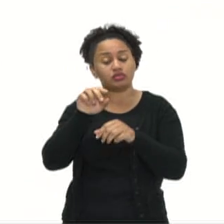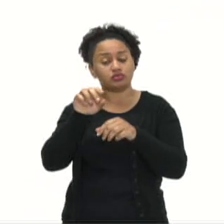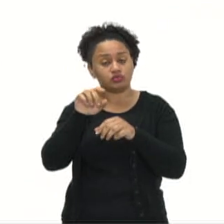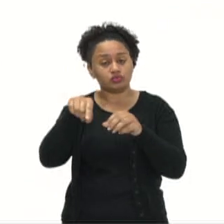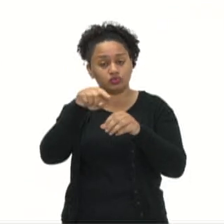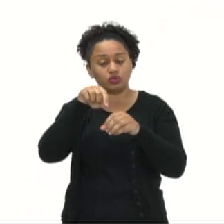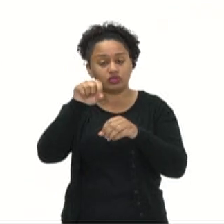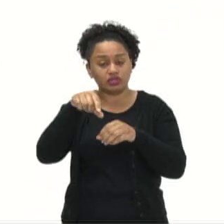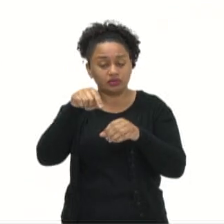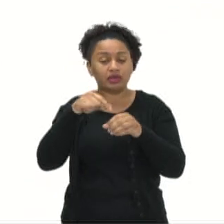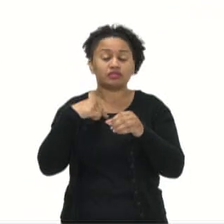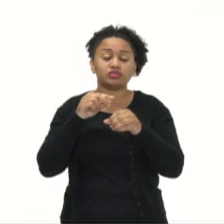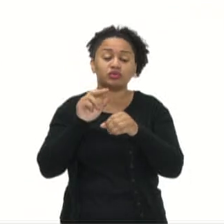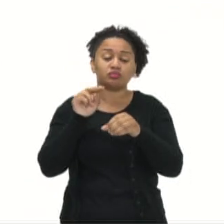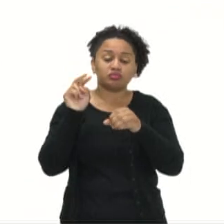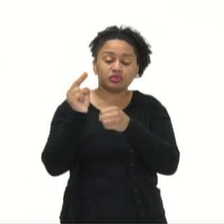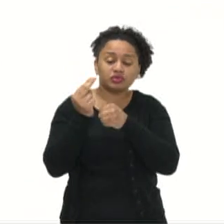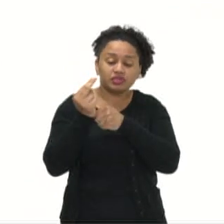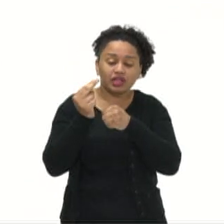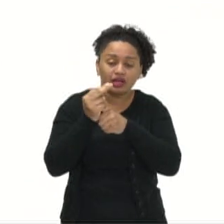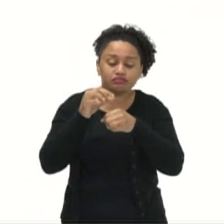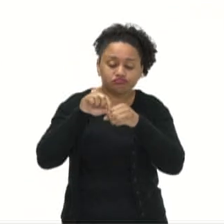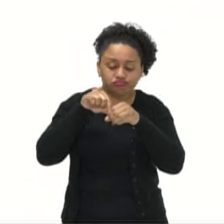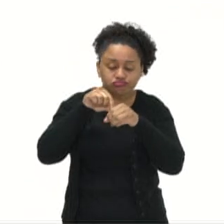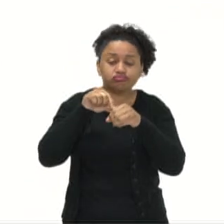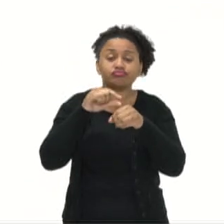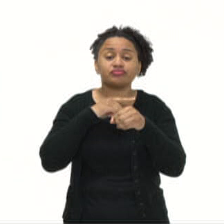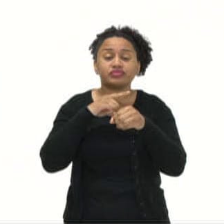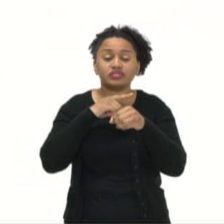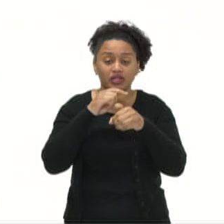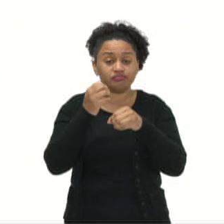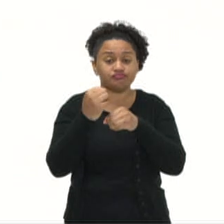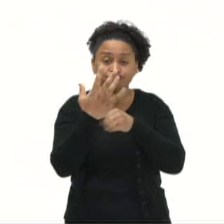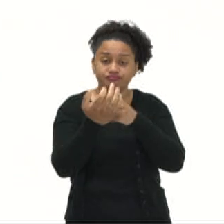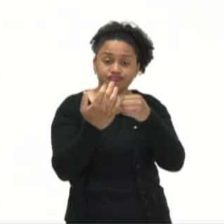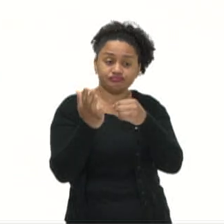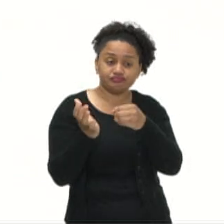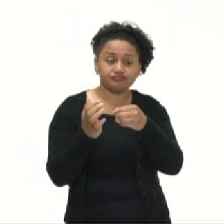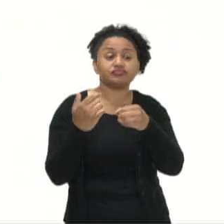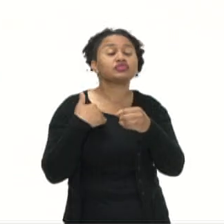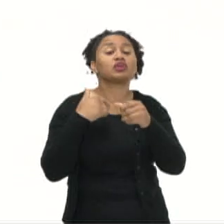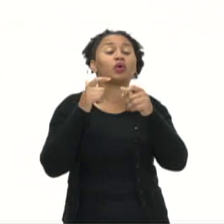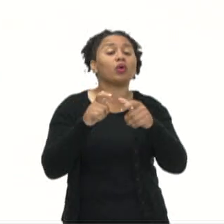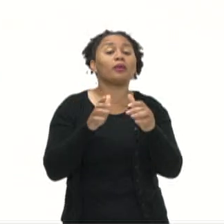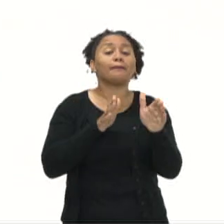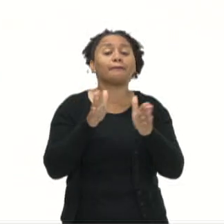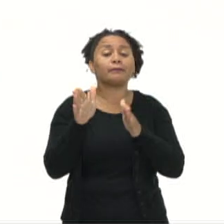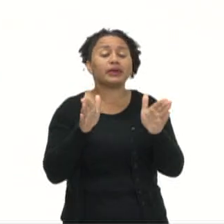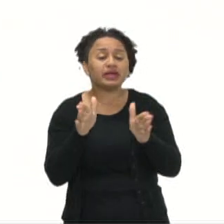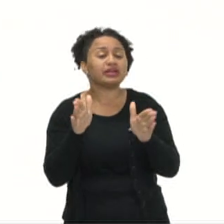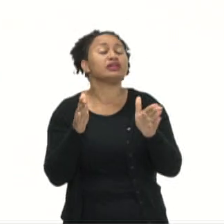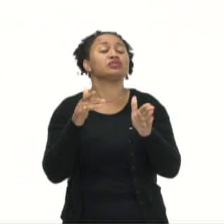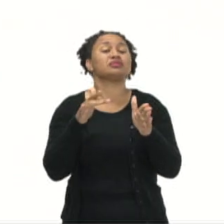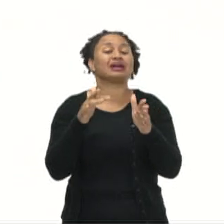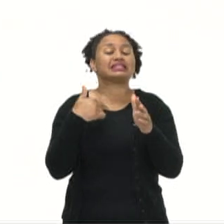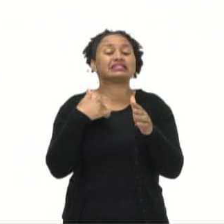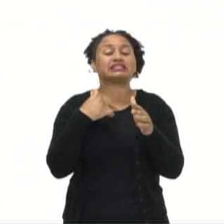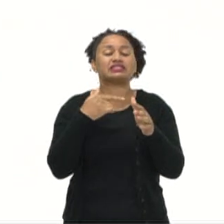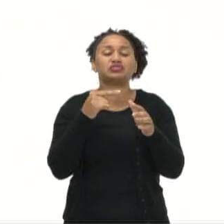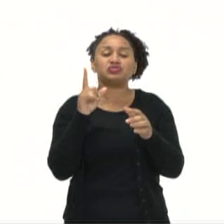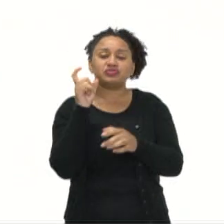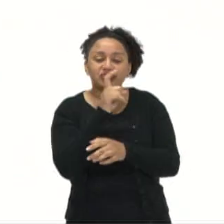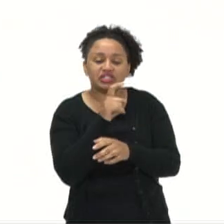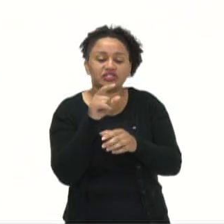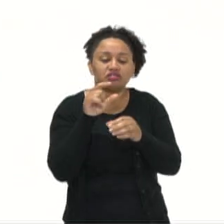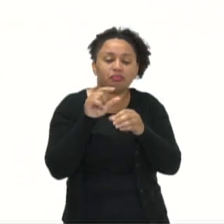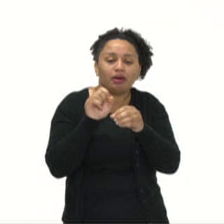e alimenta o embrião dos vegetais, justamente nos estágios mais delicados